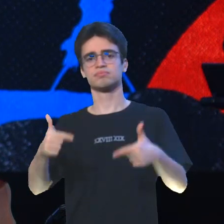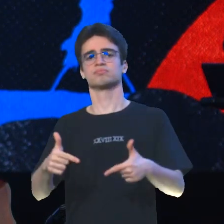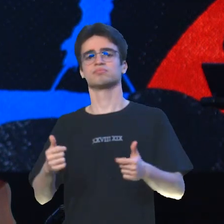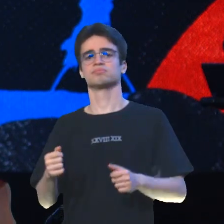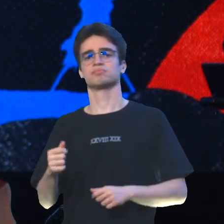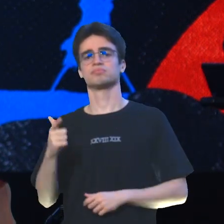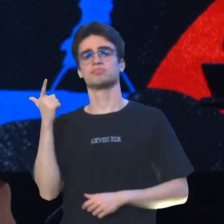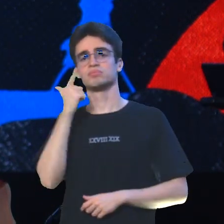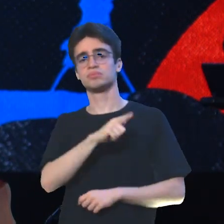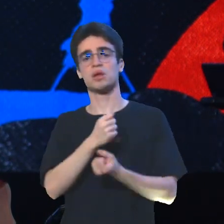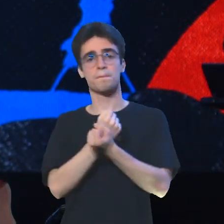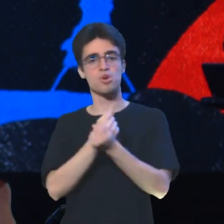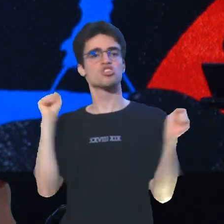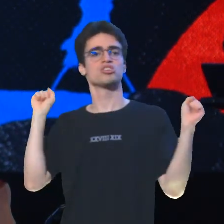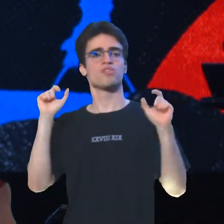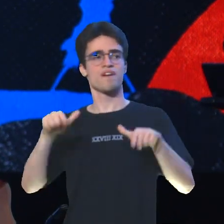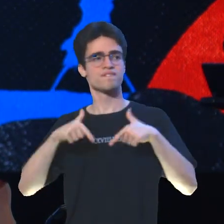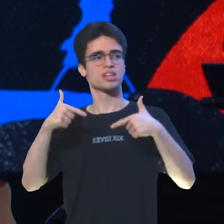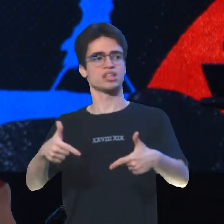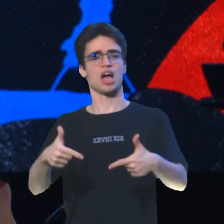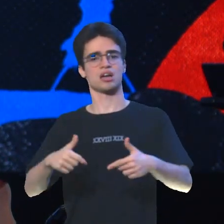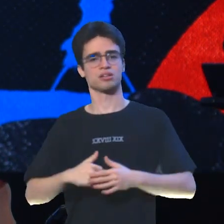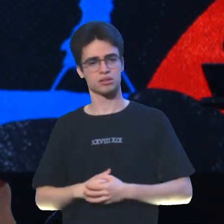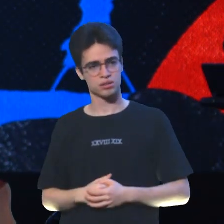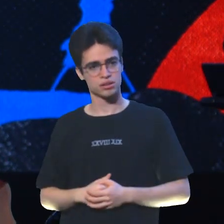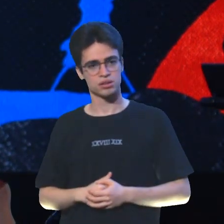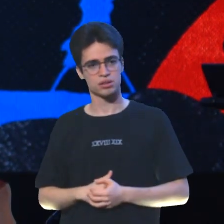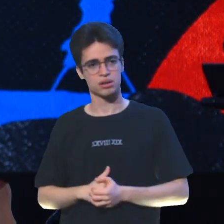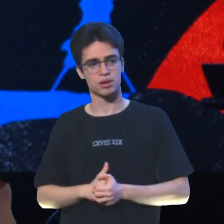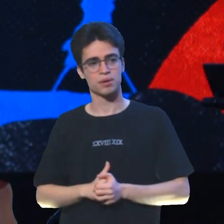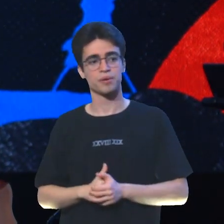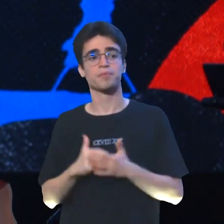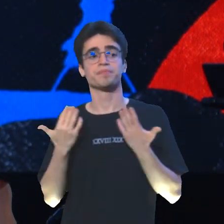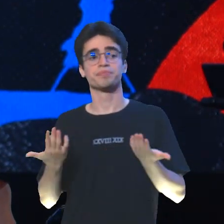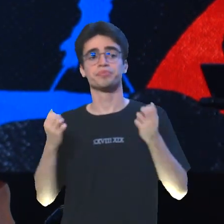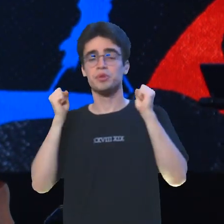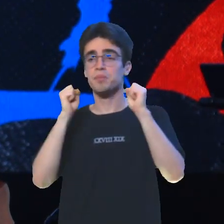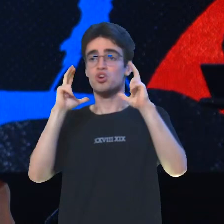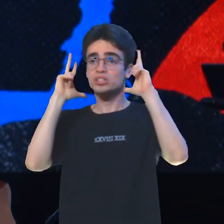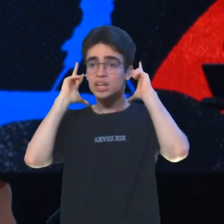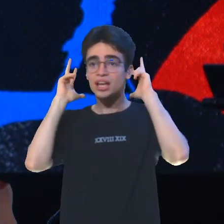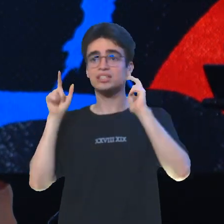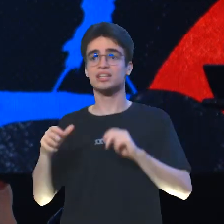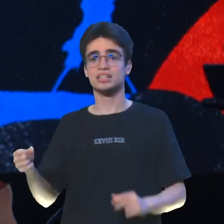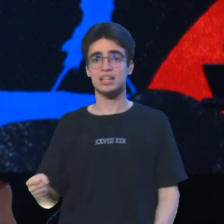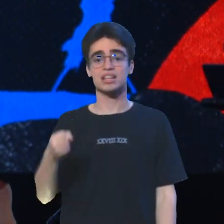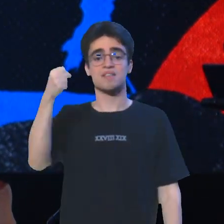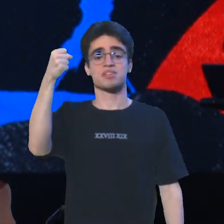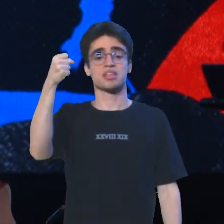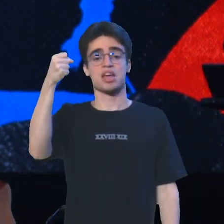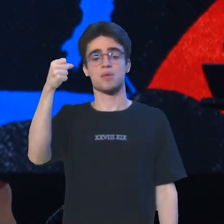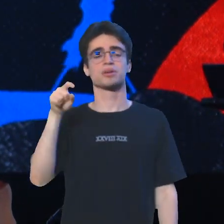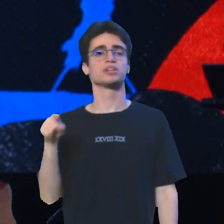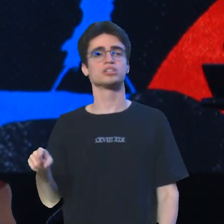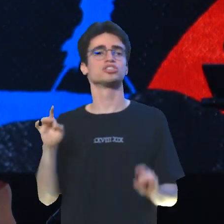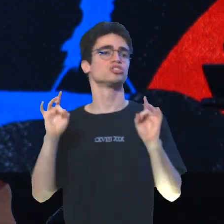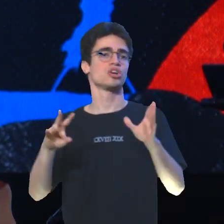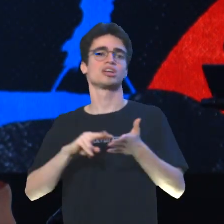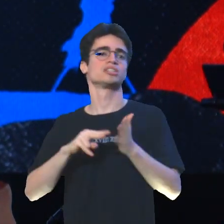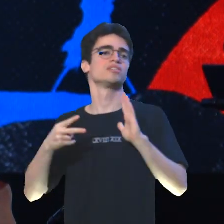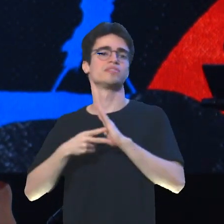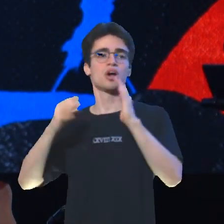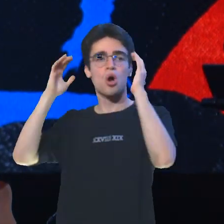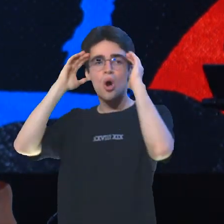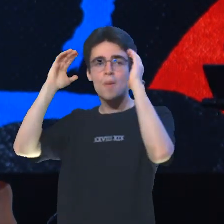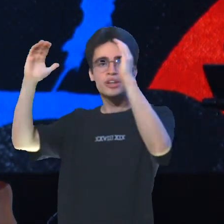enfrentar o impossível. E a visão de Moisés levantando o seu cajado não era apenas um ato de